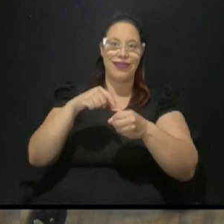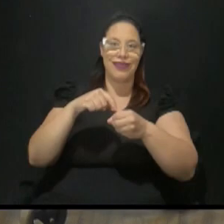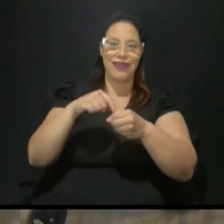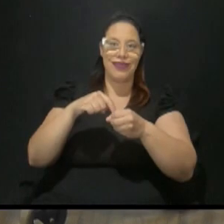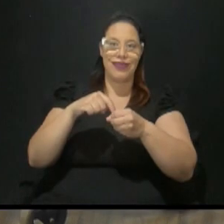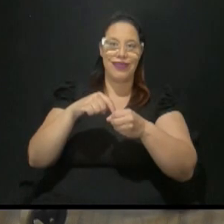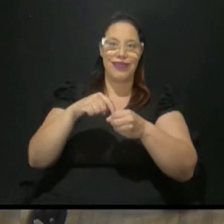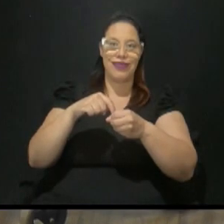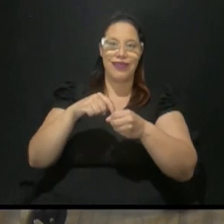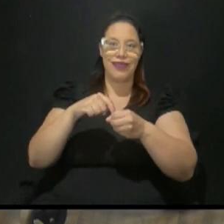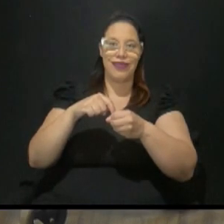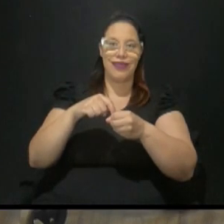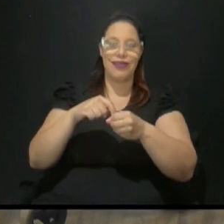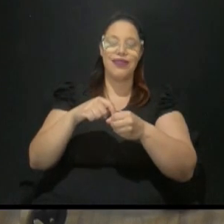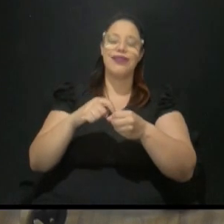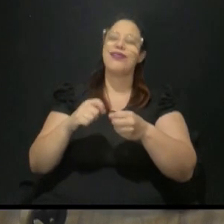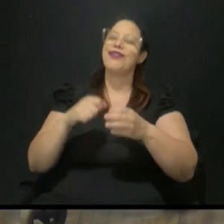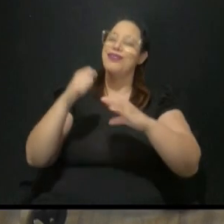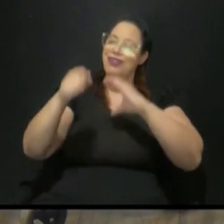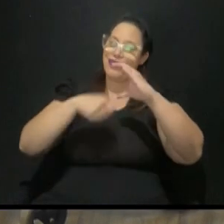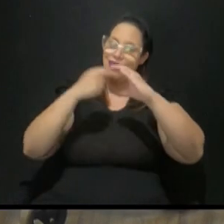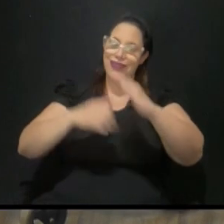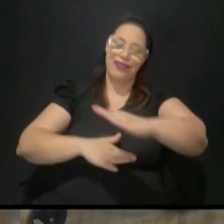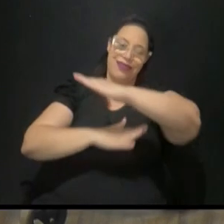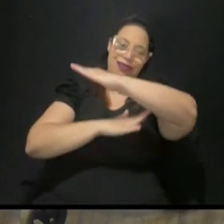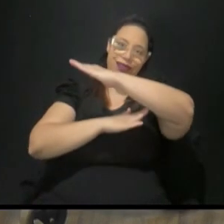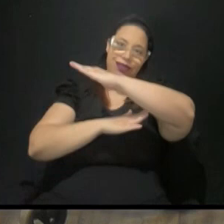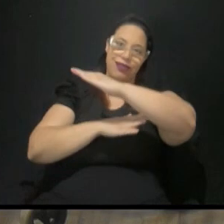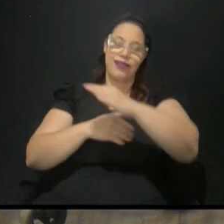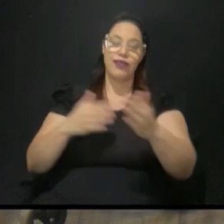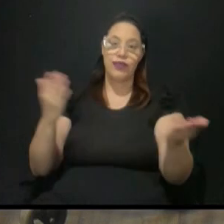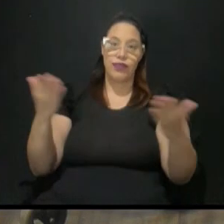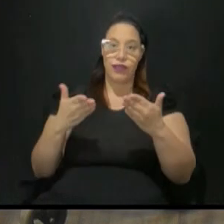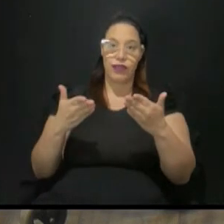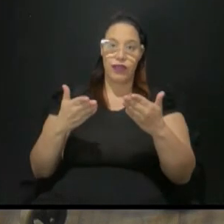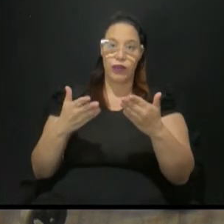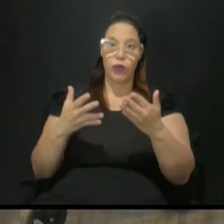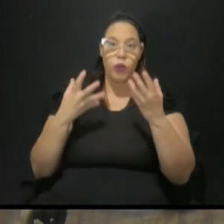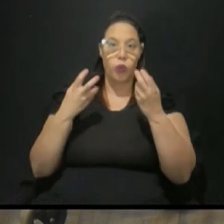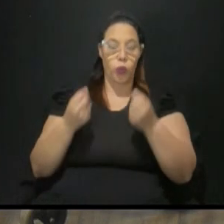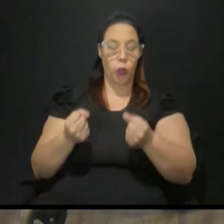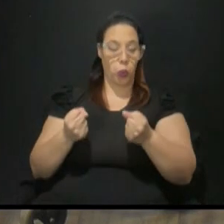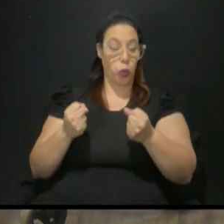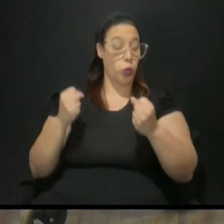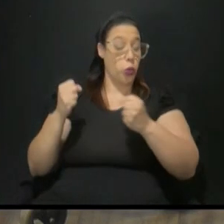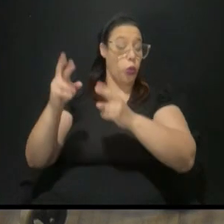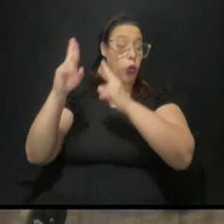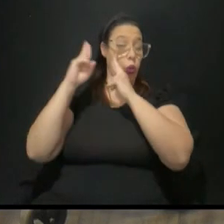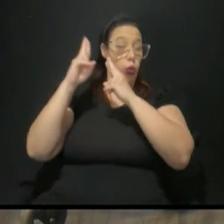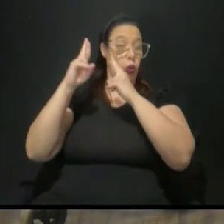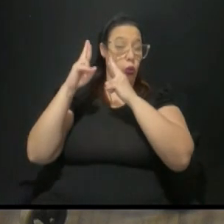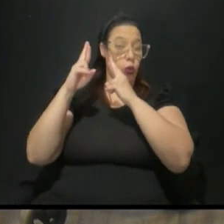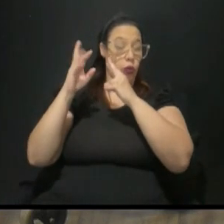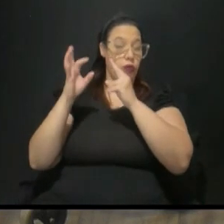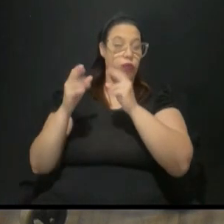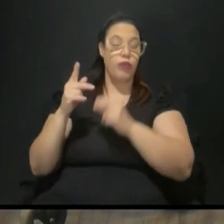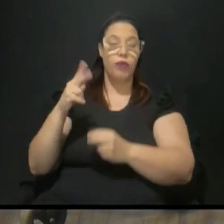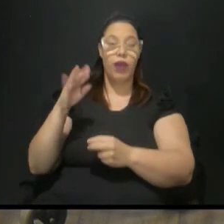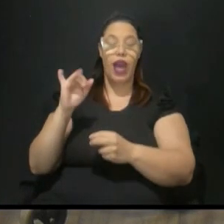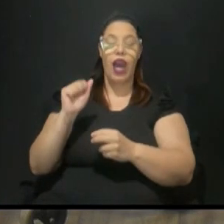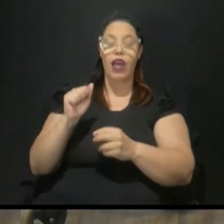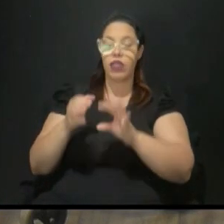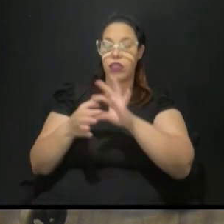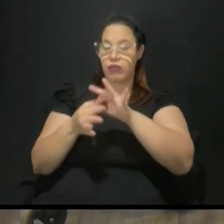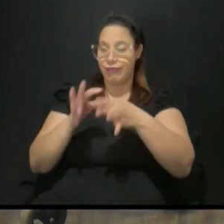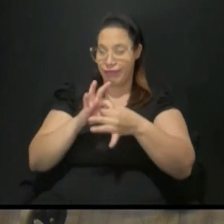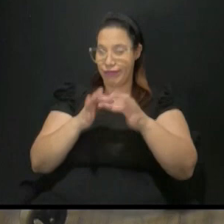De volta com o Estúdio Câmara, que hoje aí pegando essa expectativa da participação brasileira nas Paralimpíadas